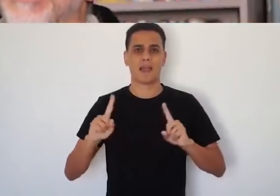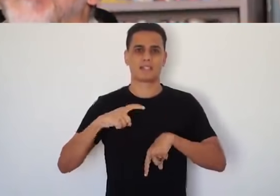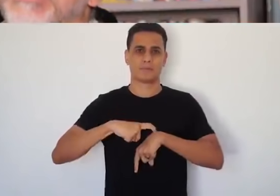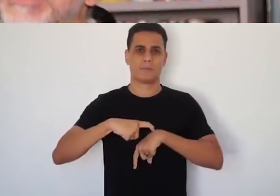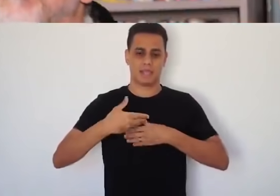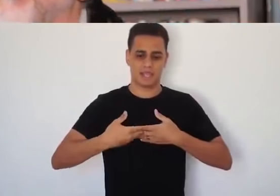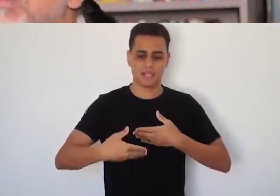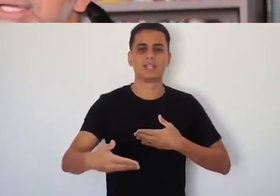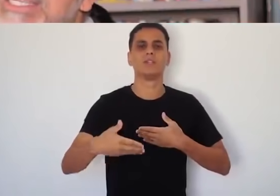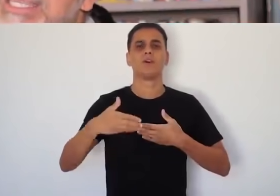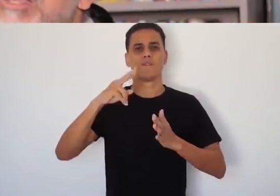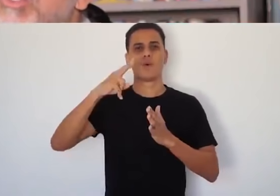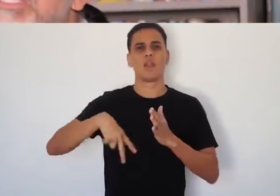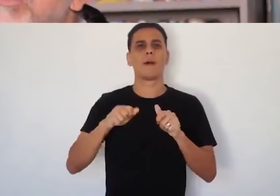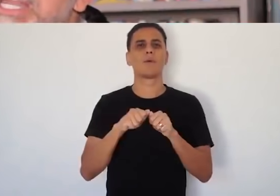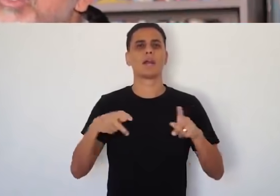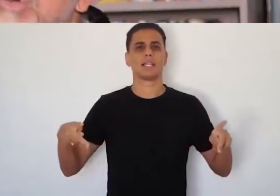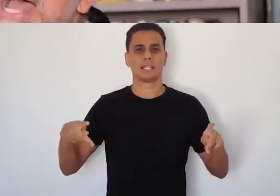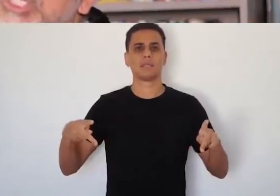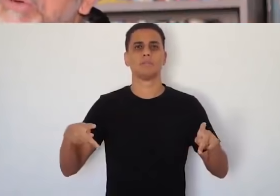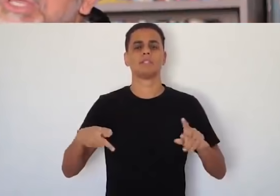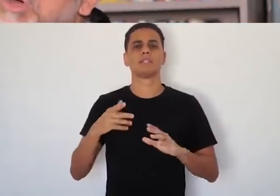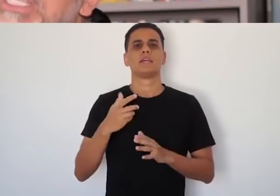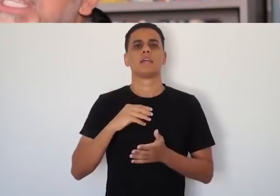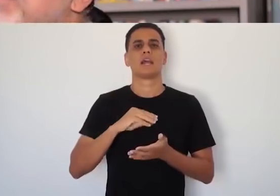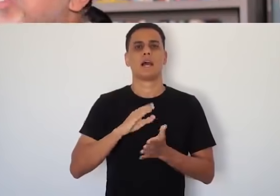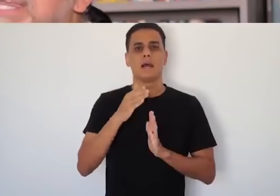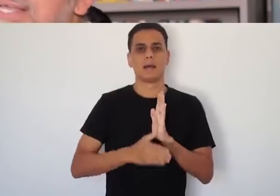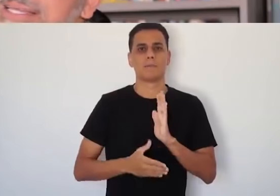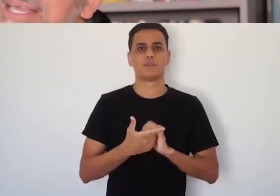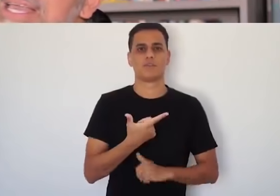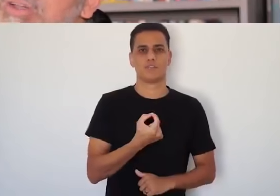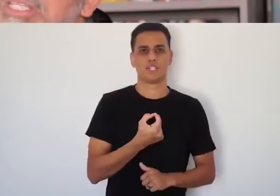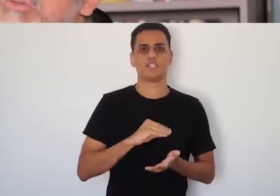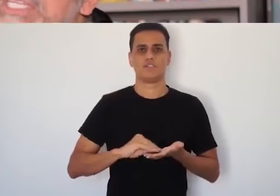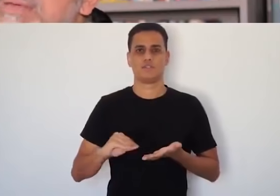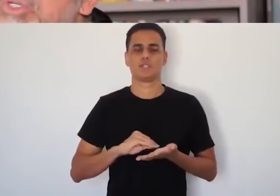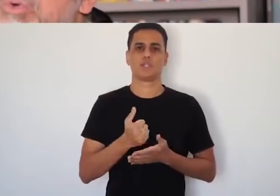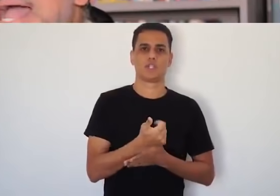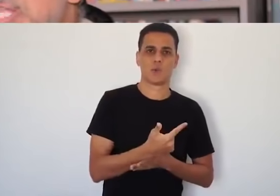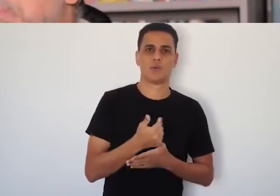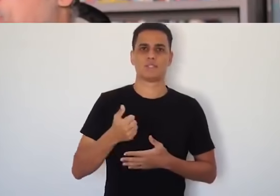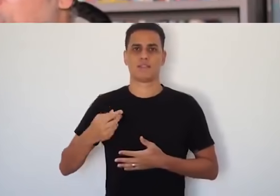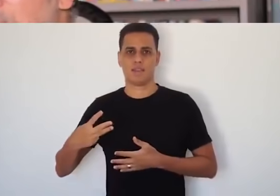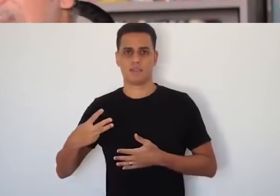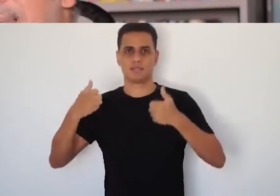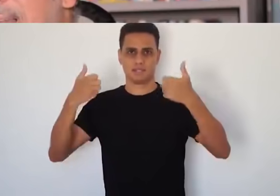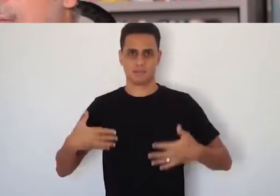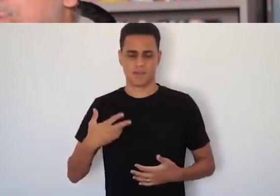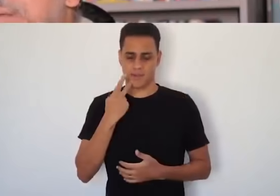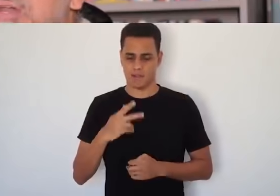momento dizendo que, como cristãos, nós não seremos julgados pelo que nós dizemos crer. Nós não seremos julgados pelo